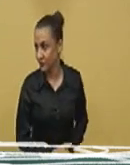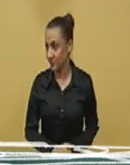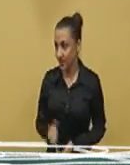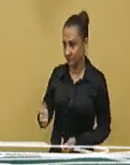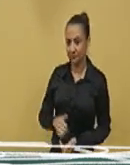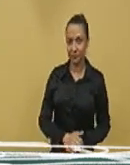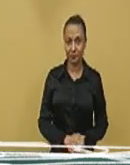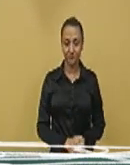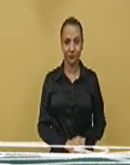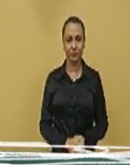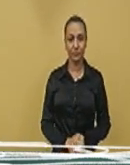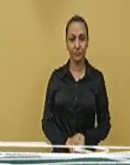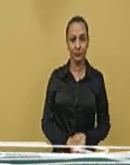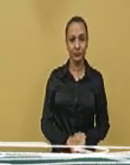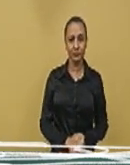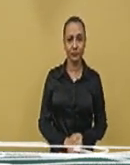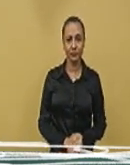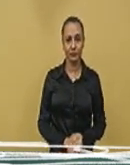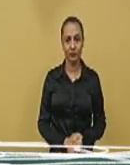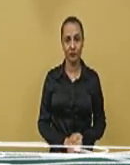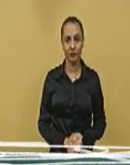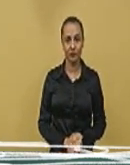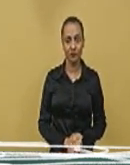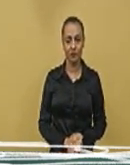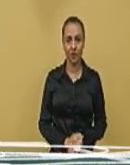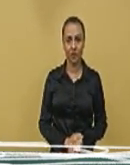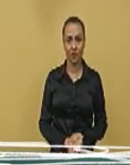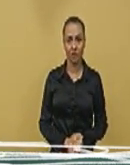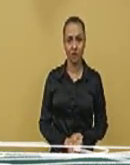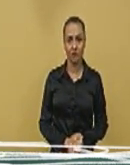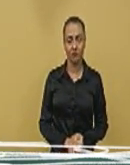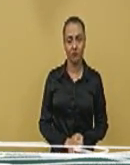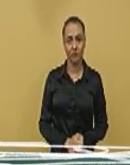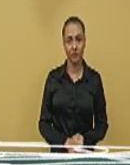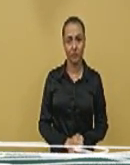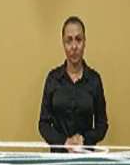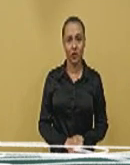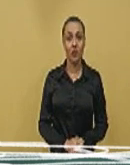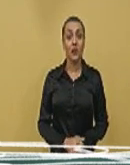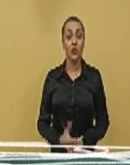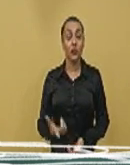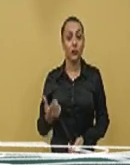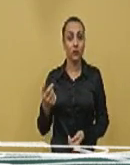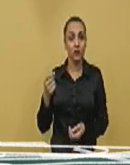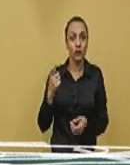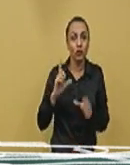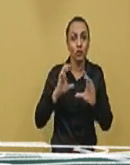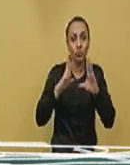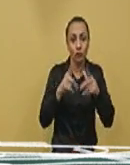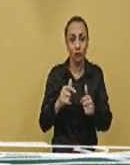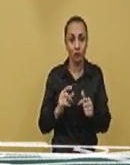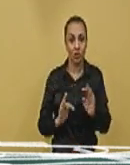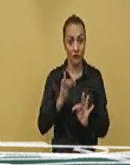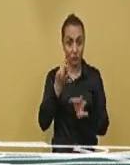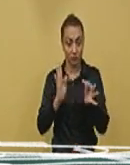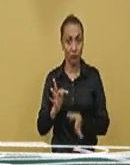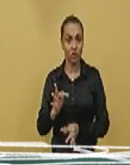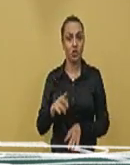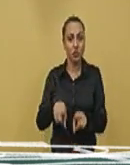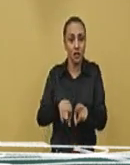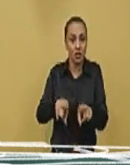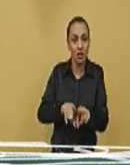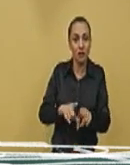trabalharmos, dentro das possibilidades dos recursos financeiros, de pessoal, estrutura tecnológica e limites legais.